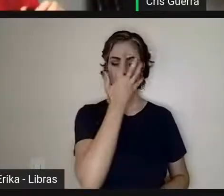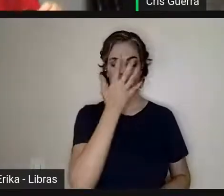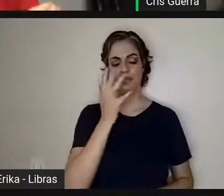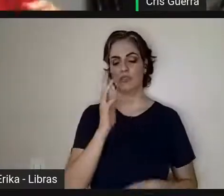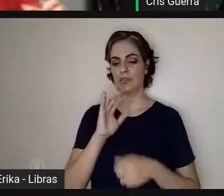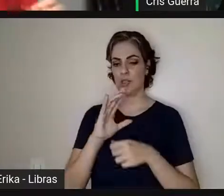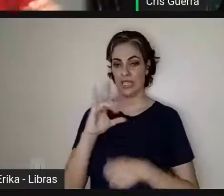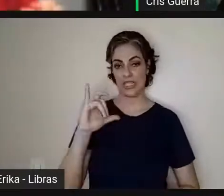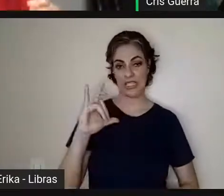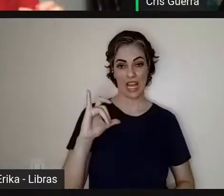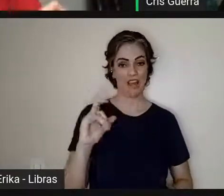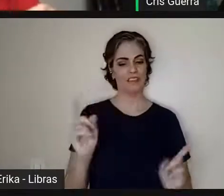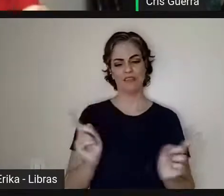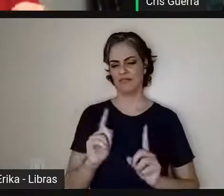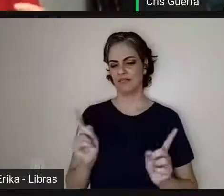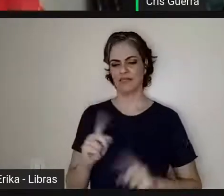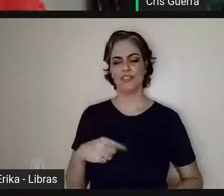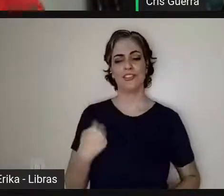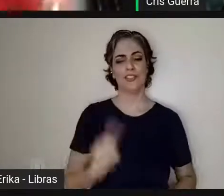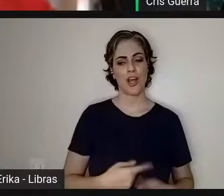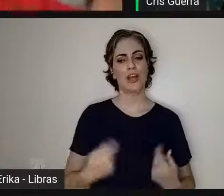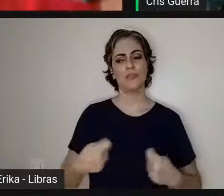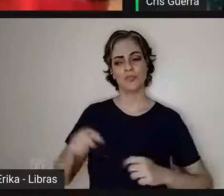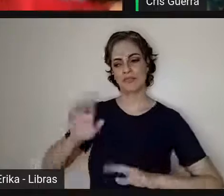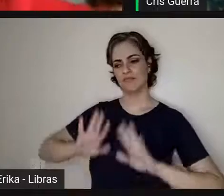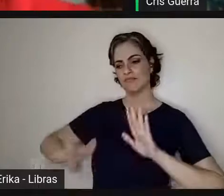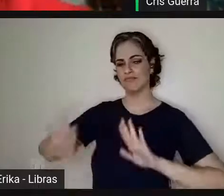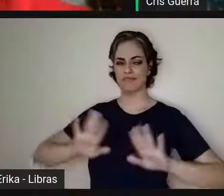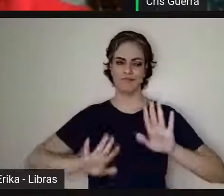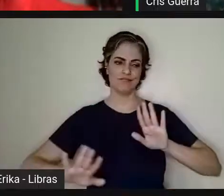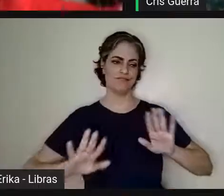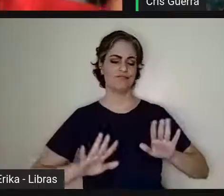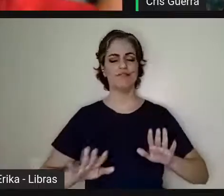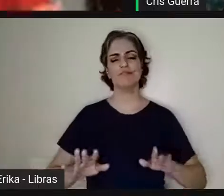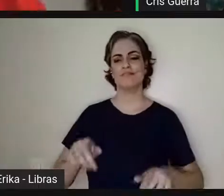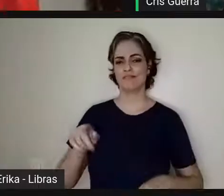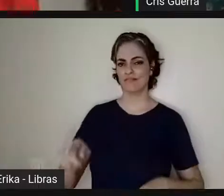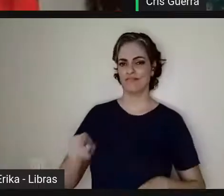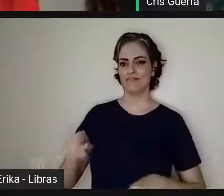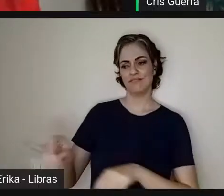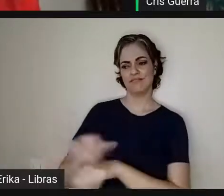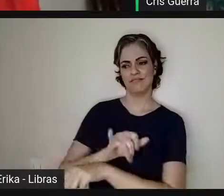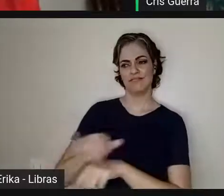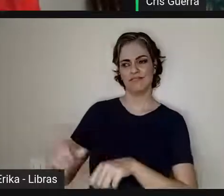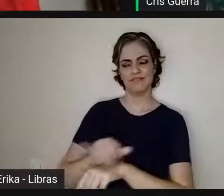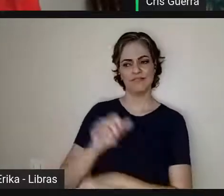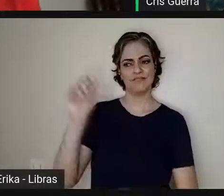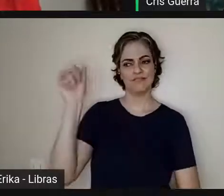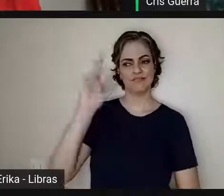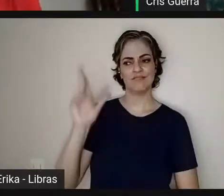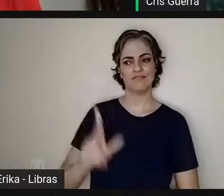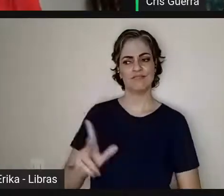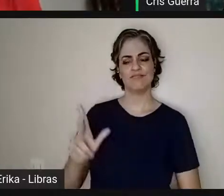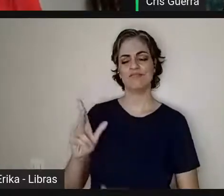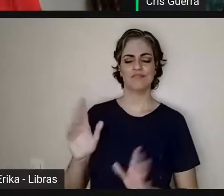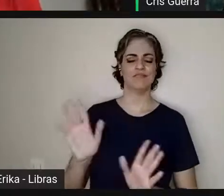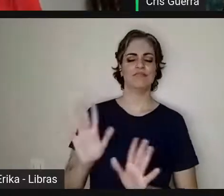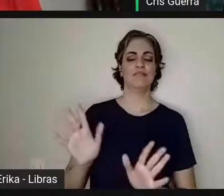para filtrar o que a gente está vendo, né? Porque é uma grande armadilha diária. Eu mal